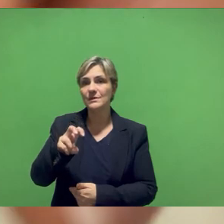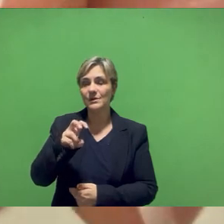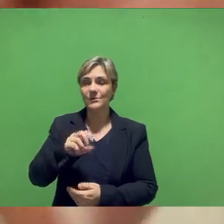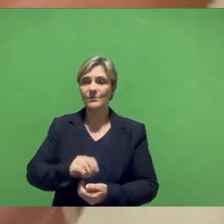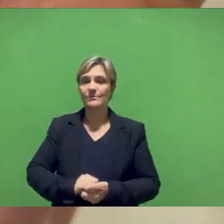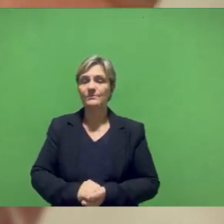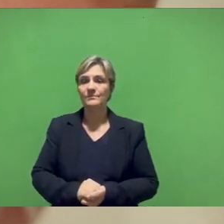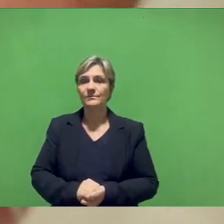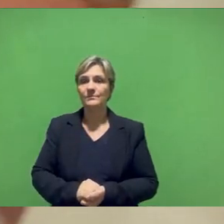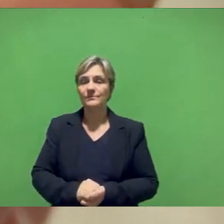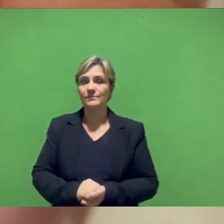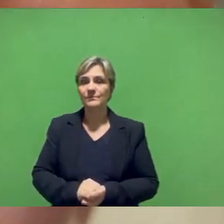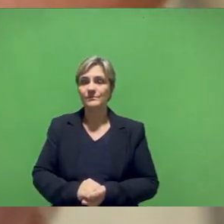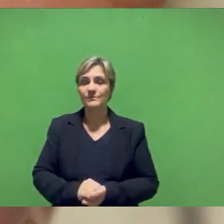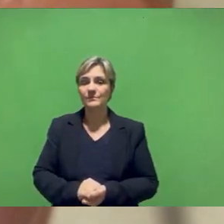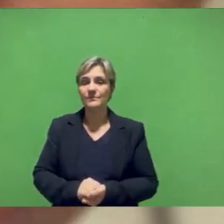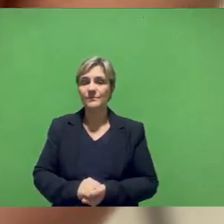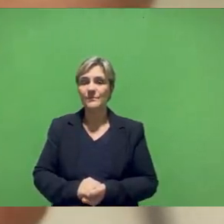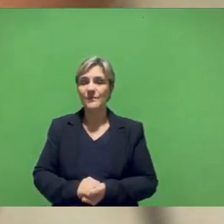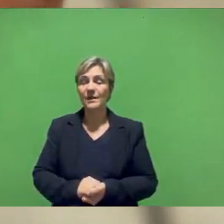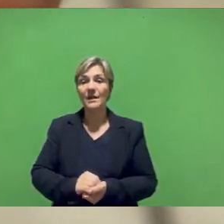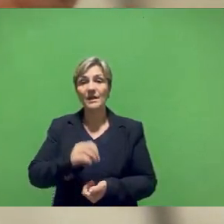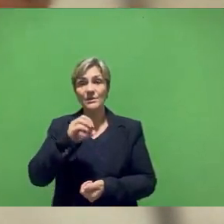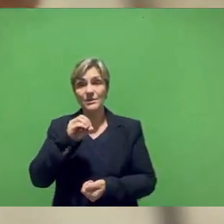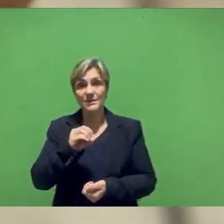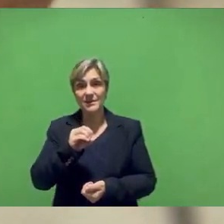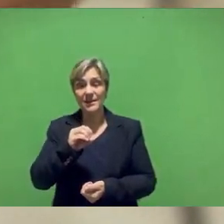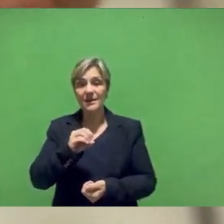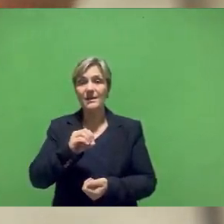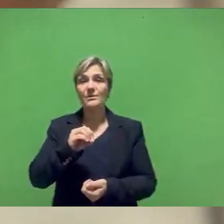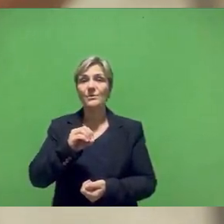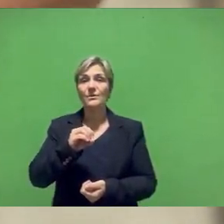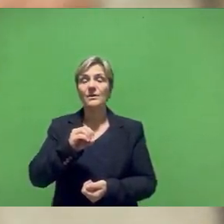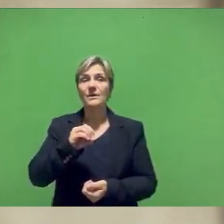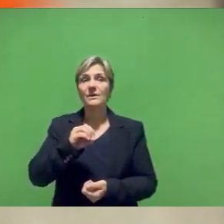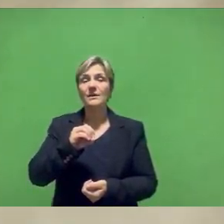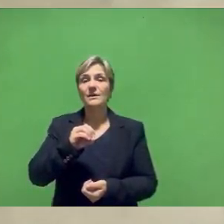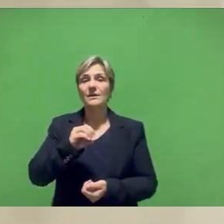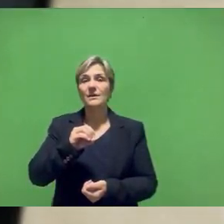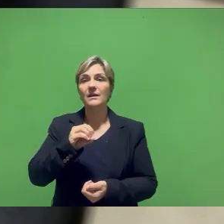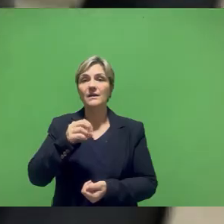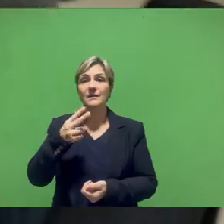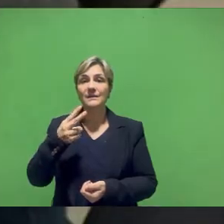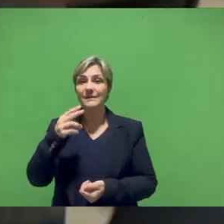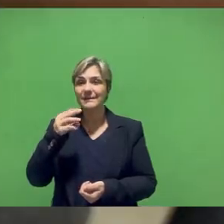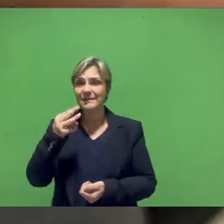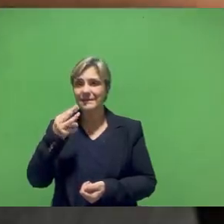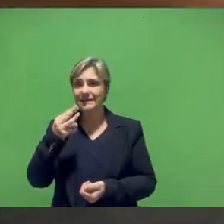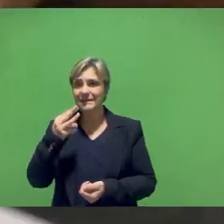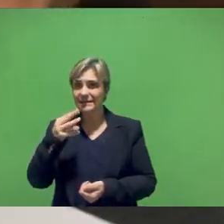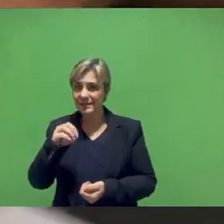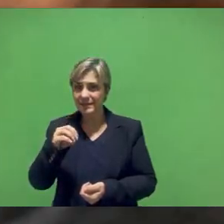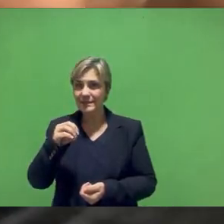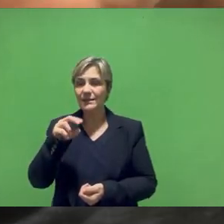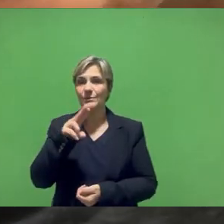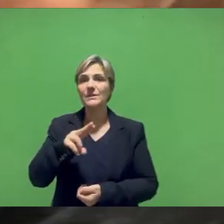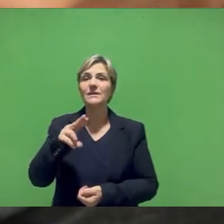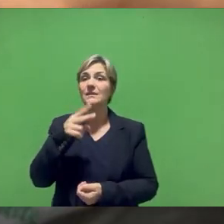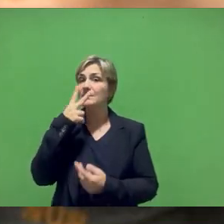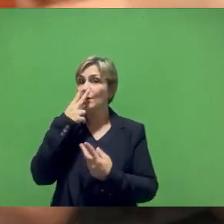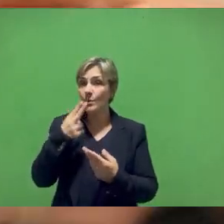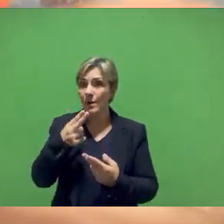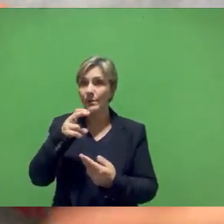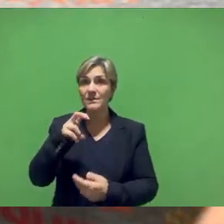4, 5, tá? E a de 0,3 ou 30 unidades é a mesma coisa que essa